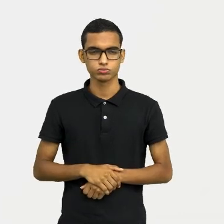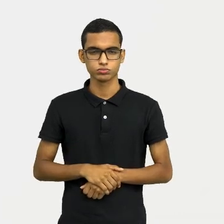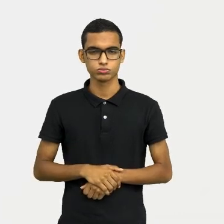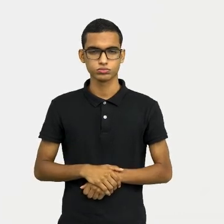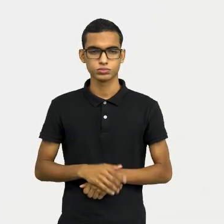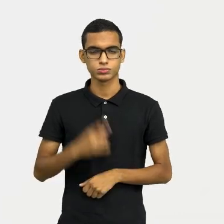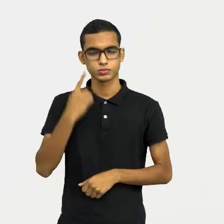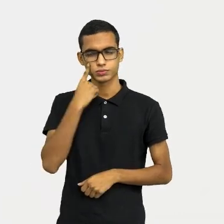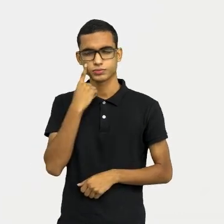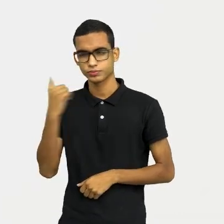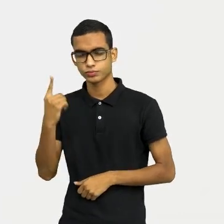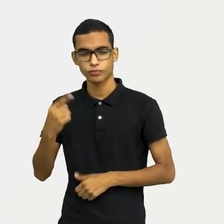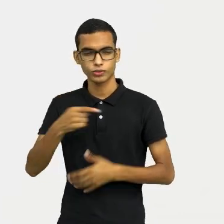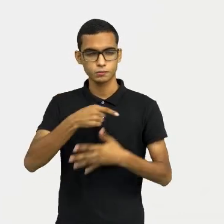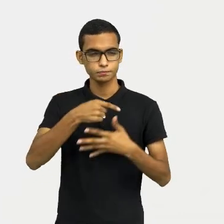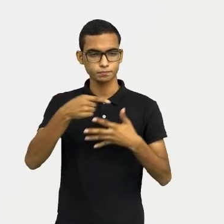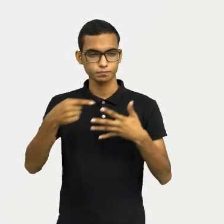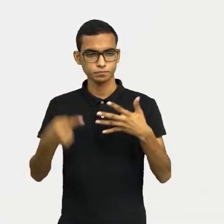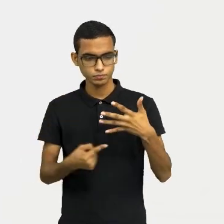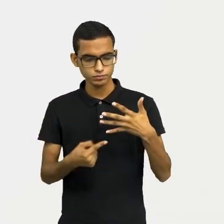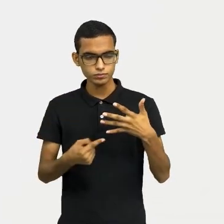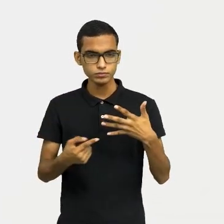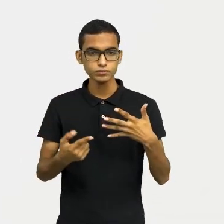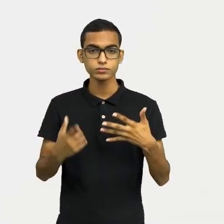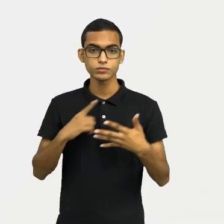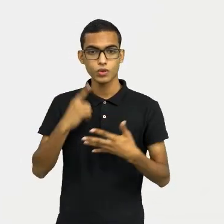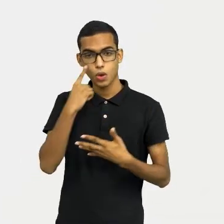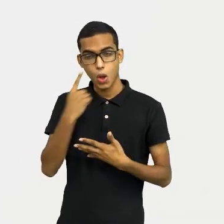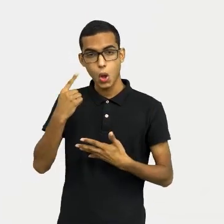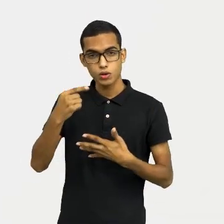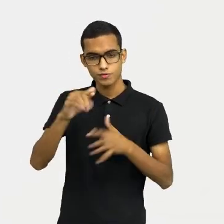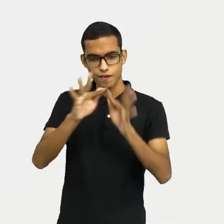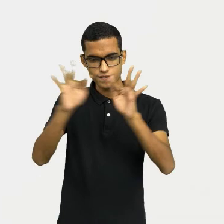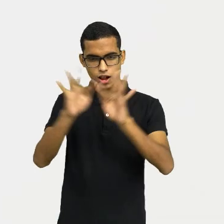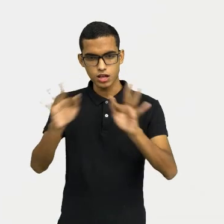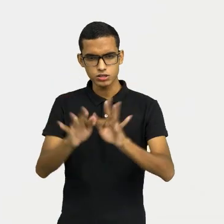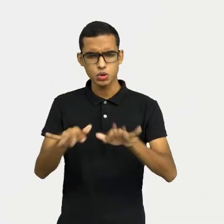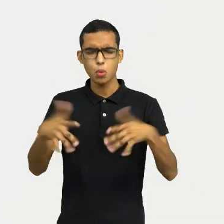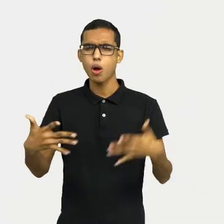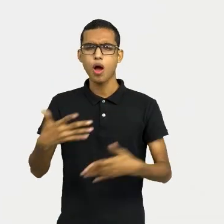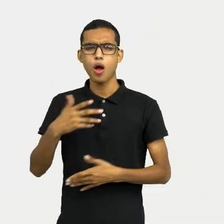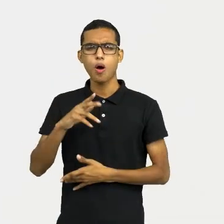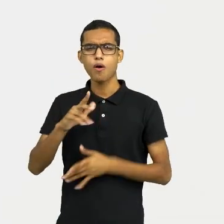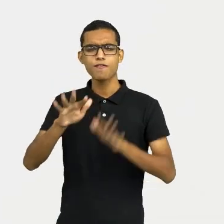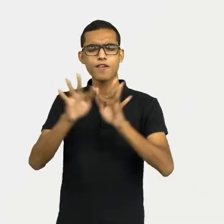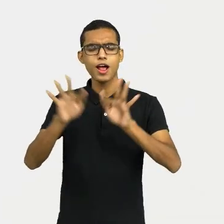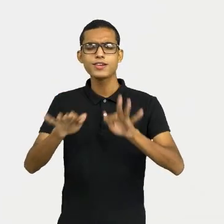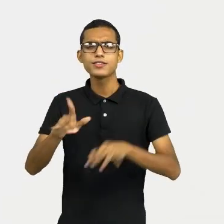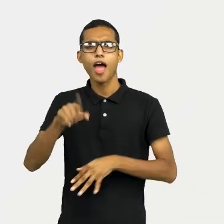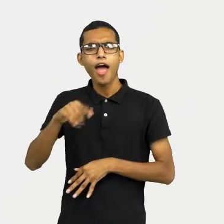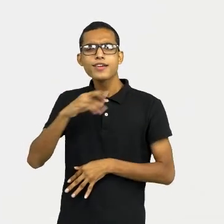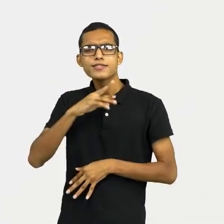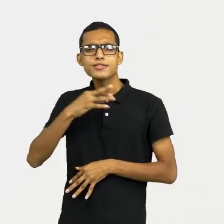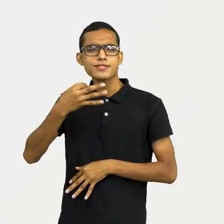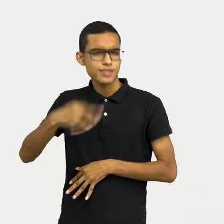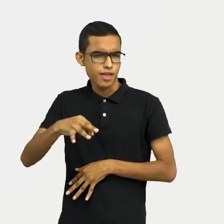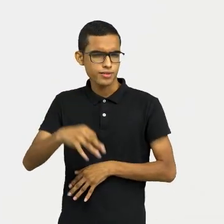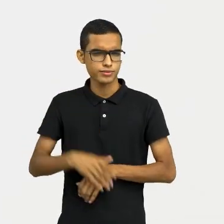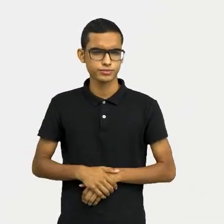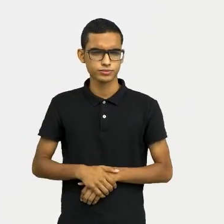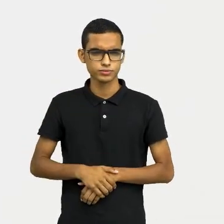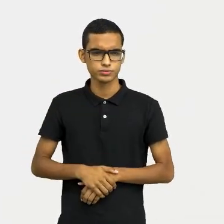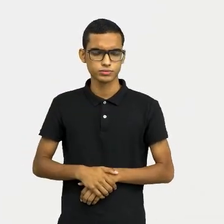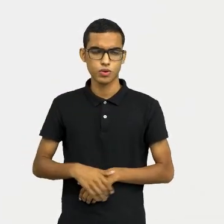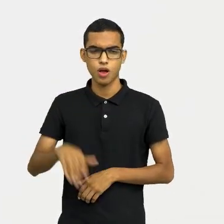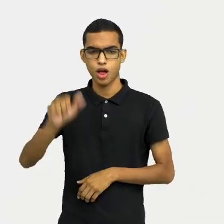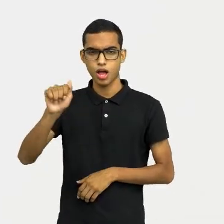o nosso comando. Vejam lá, das alternativas acima, podemos assinalar como correto ou correto. Somente o item 1?